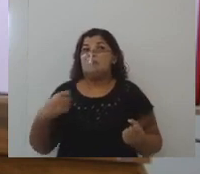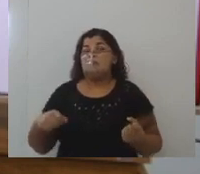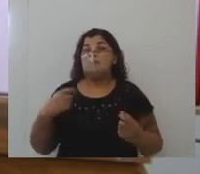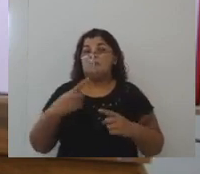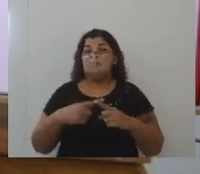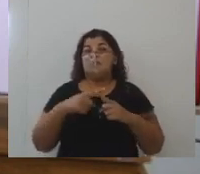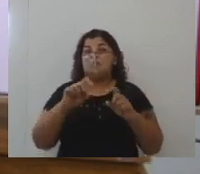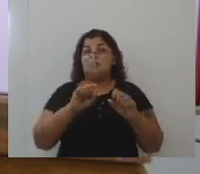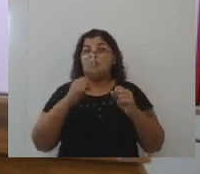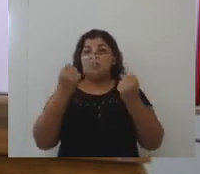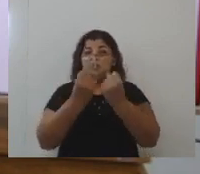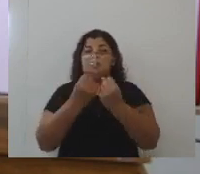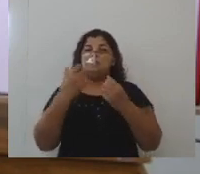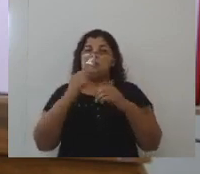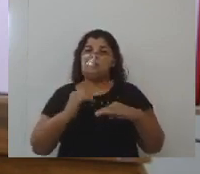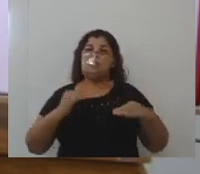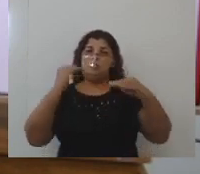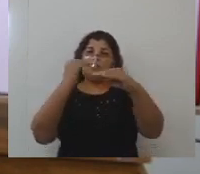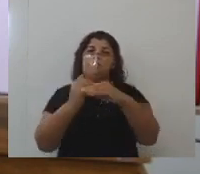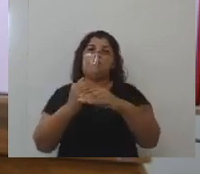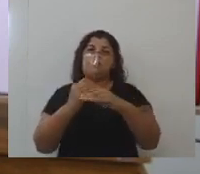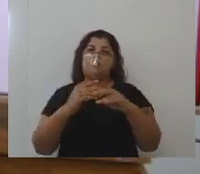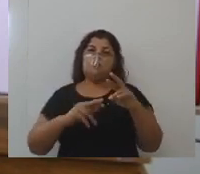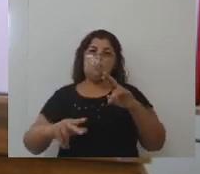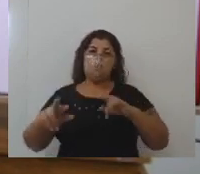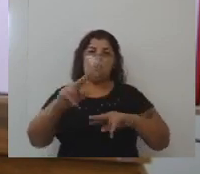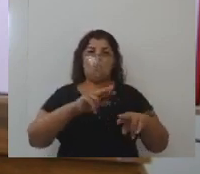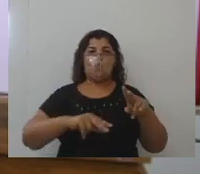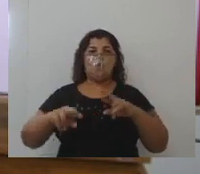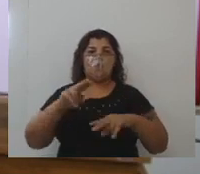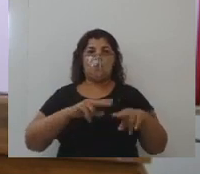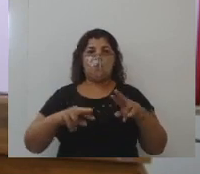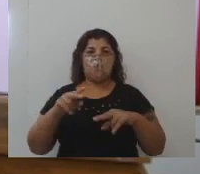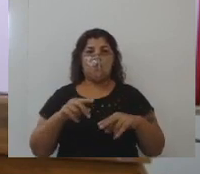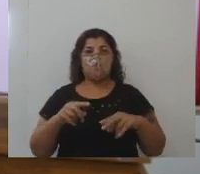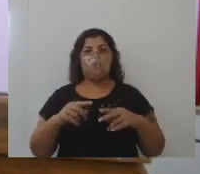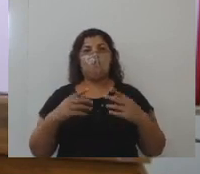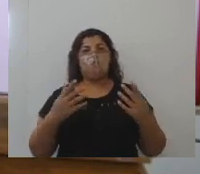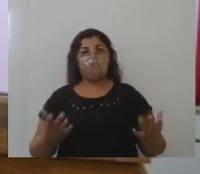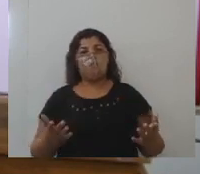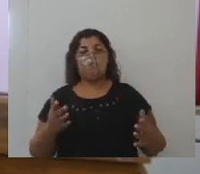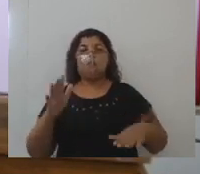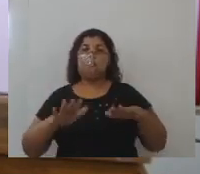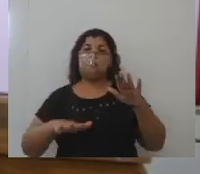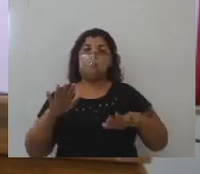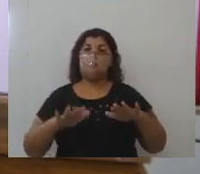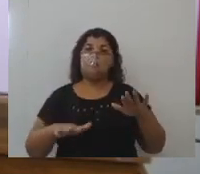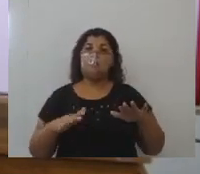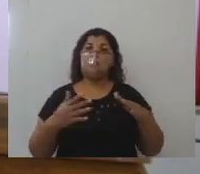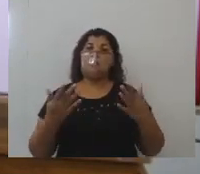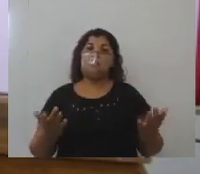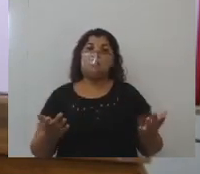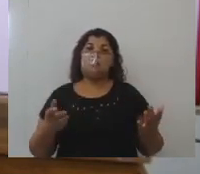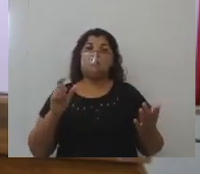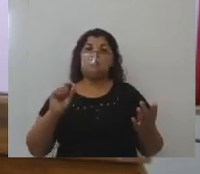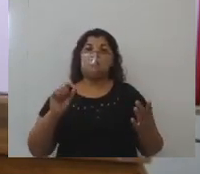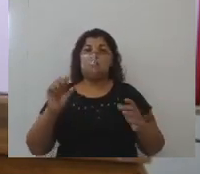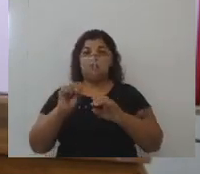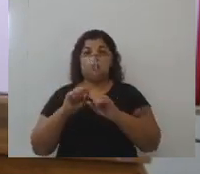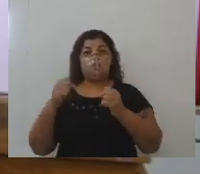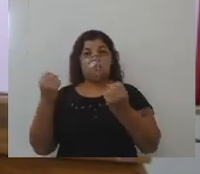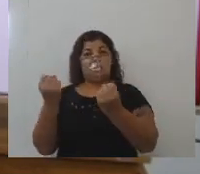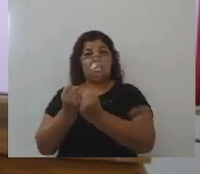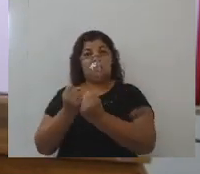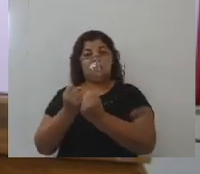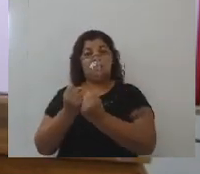gente precisa dividir as coisas em partes iguais. Então, talvez a única coisa que faça com que o socialismo não